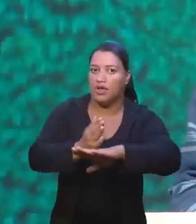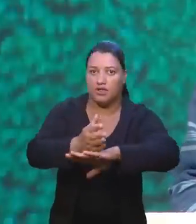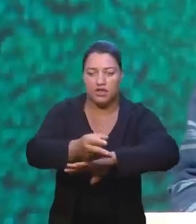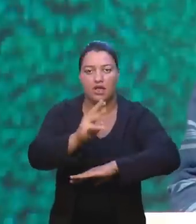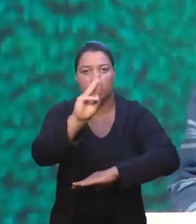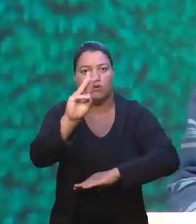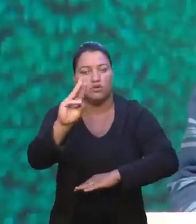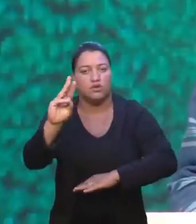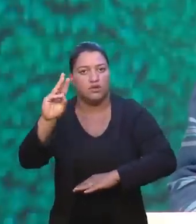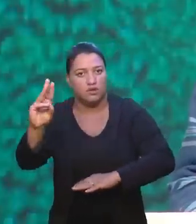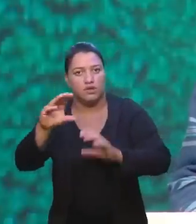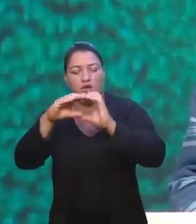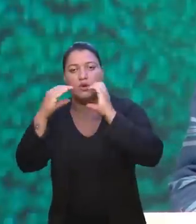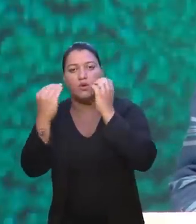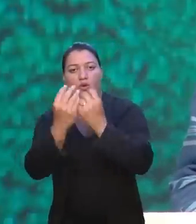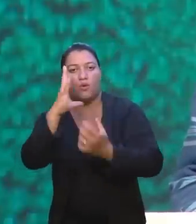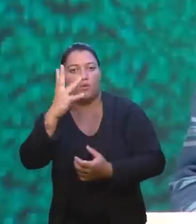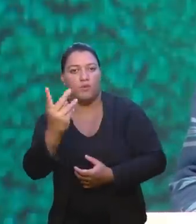sites